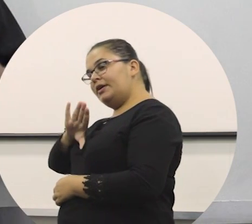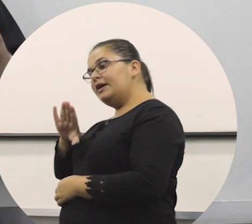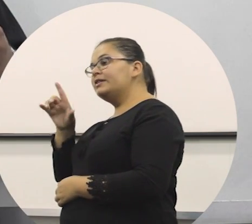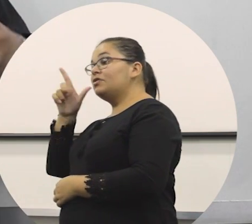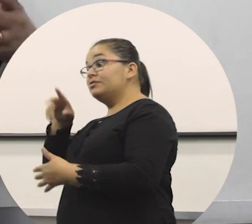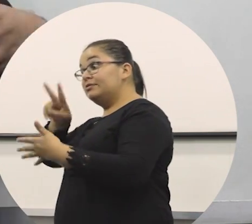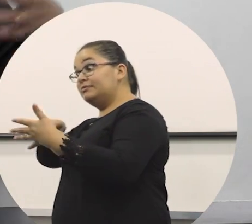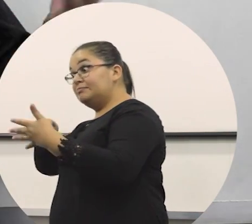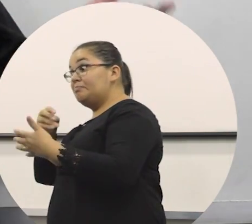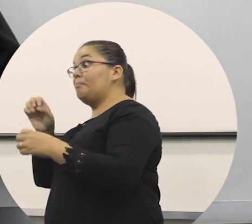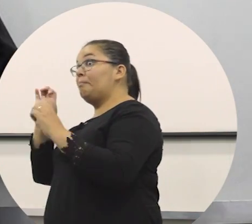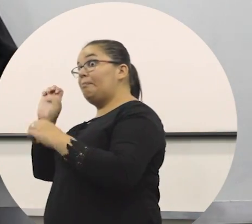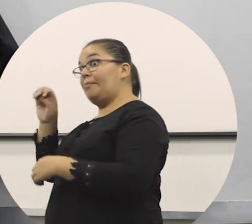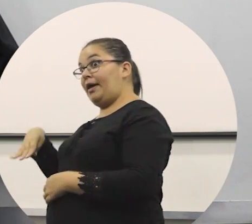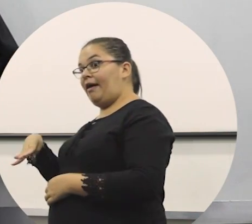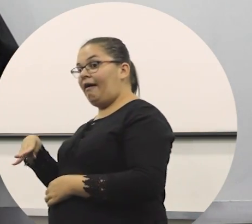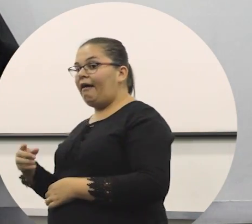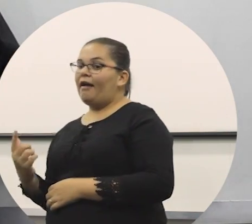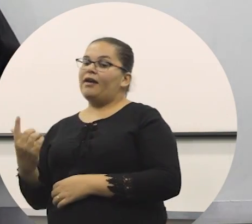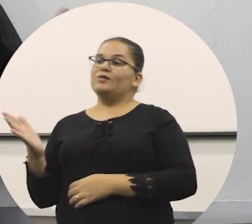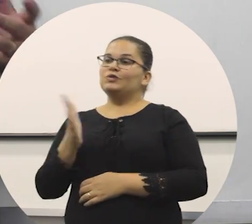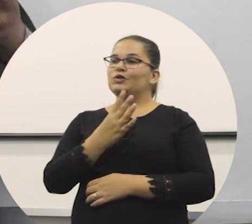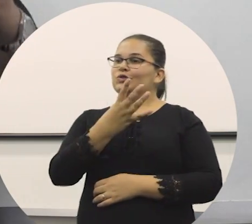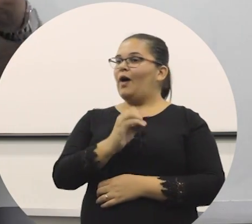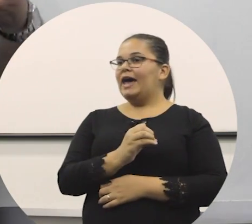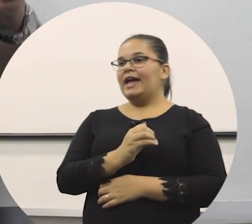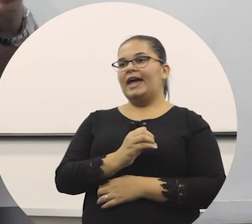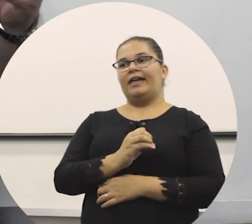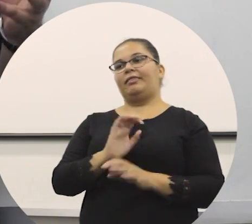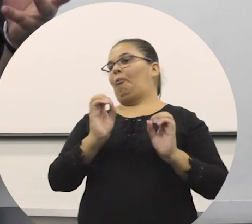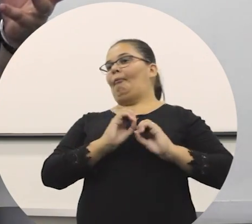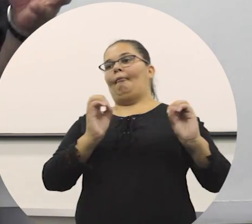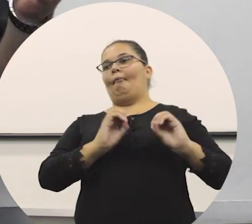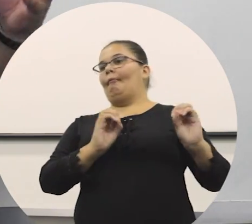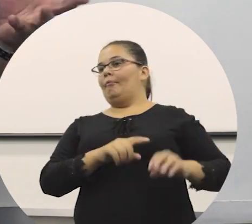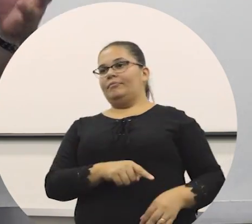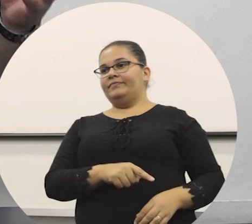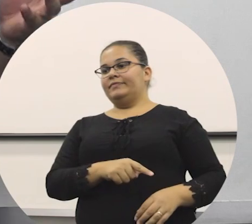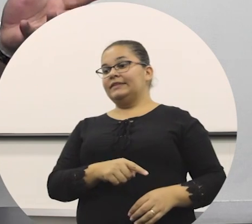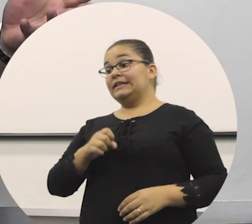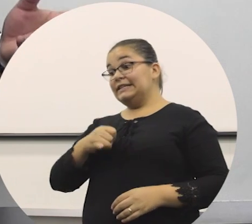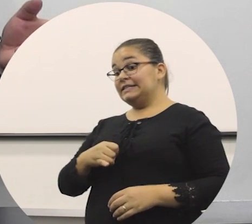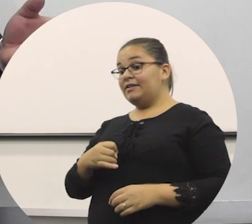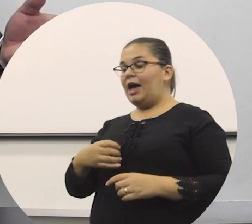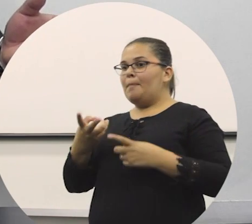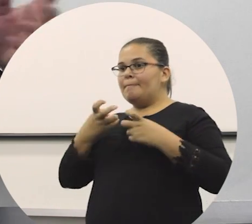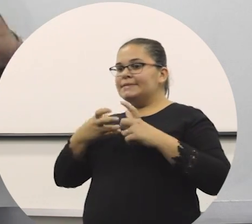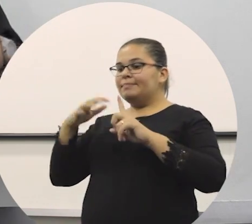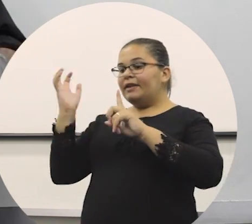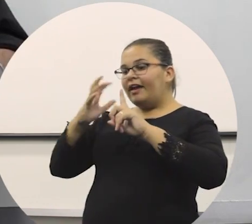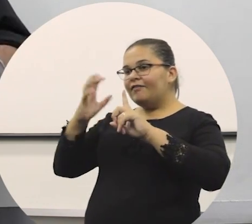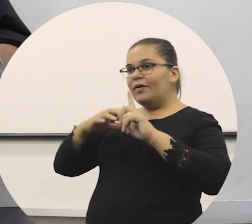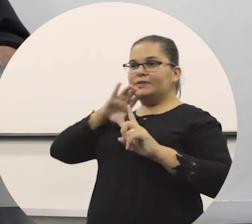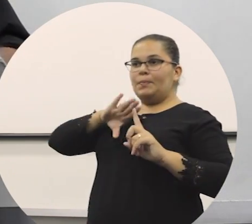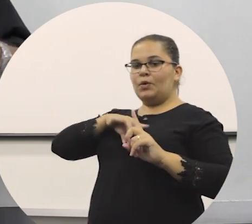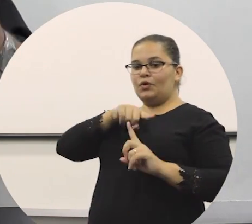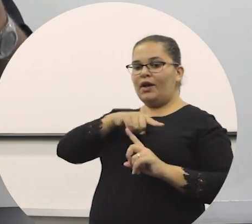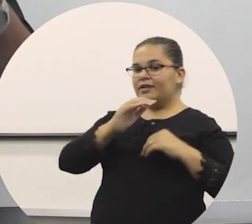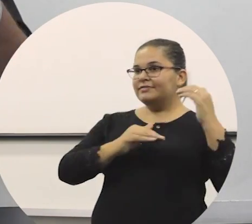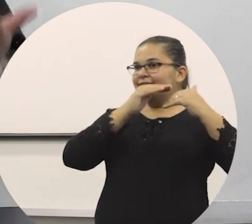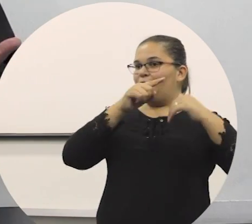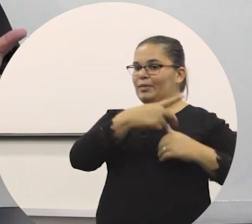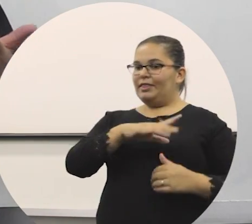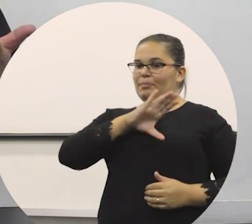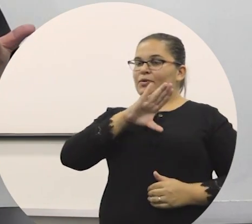conseguem ler bem, e os outros não são oralizados. Eu preciso, se eu quiser testar, por exemplo, a influência da língua oral no desenvolvimento do português, eu